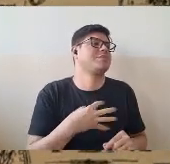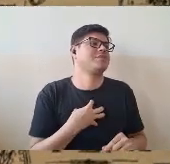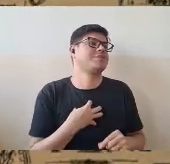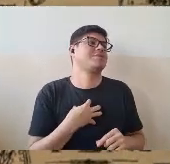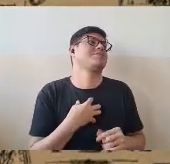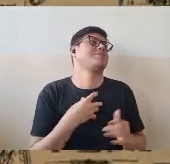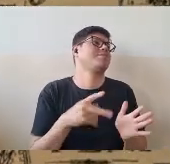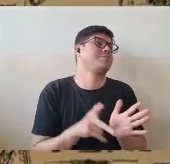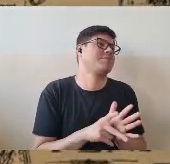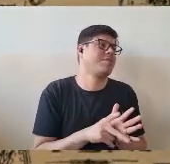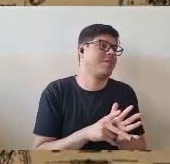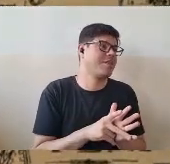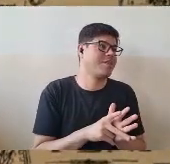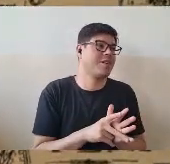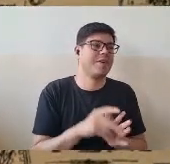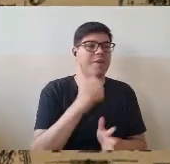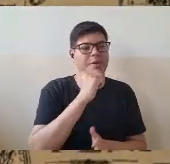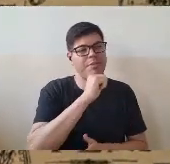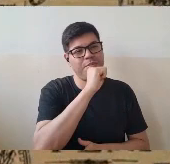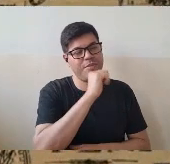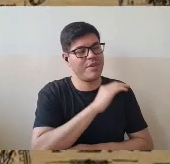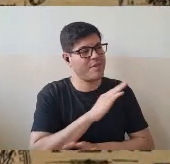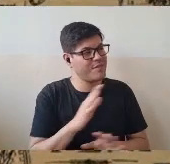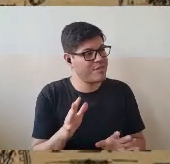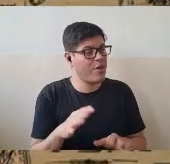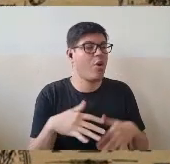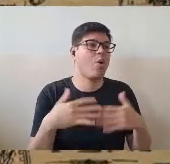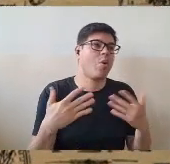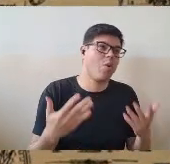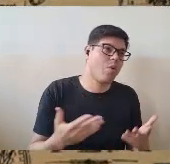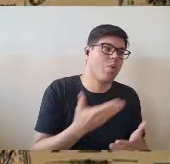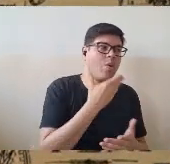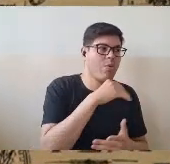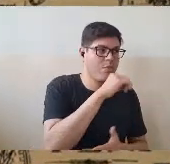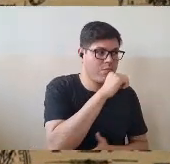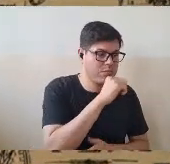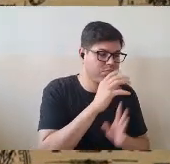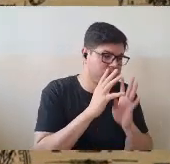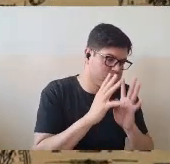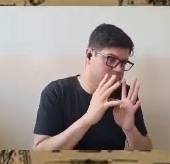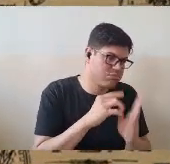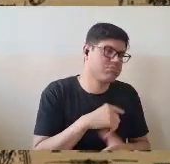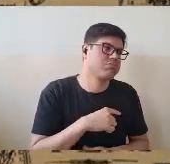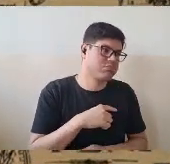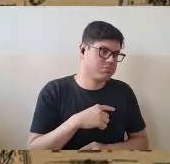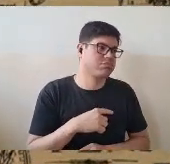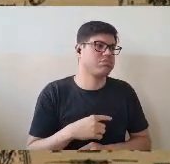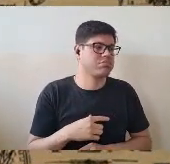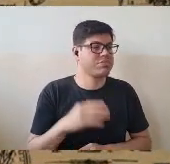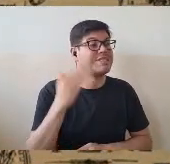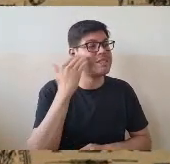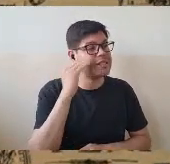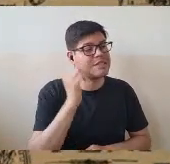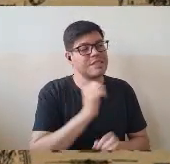certo. Mas normalmente a mãe é o Normalmente reflexo é a da mãe, criança, né? Ela entende já assim, de uma maneira quase